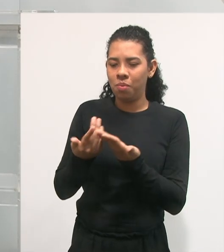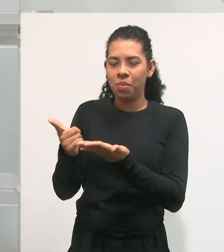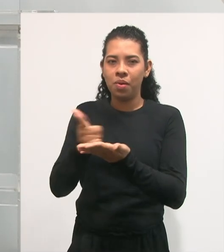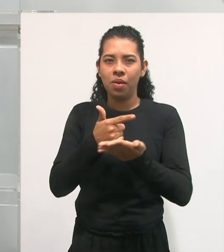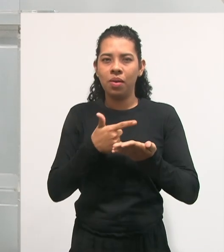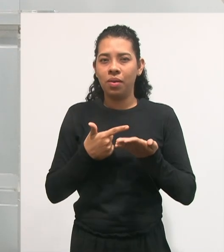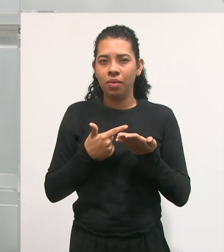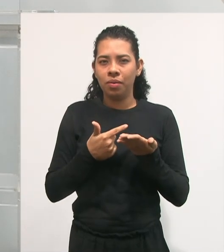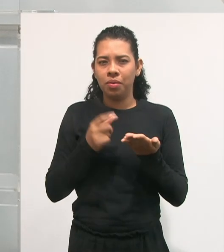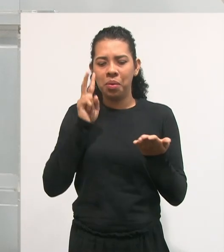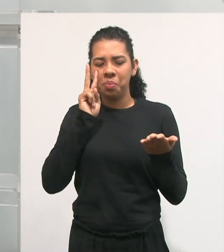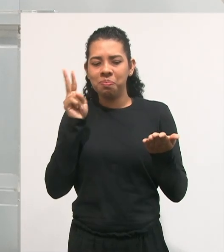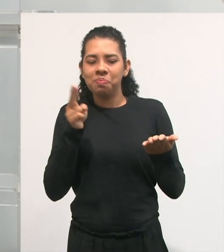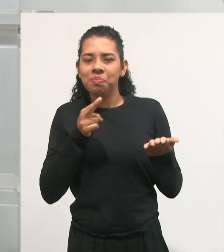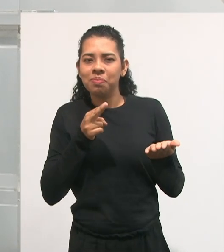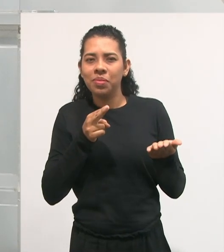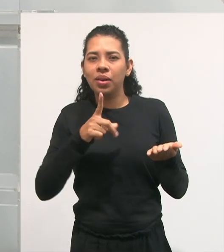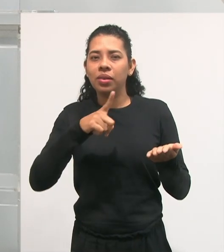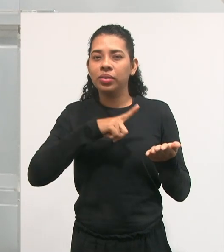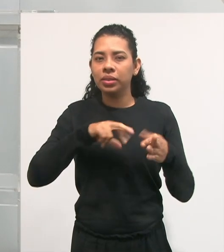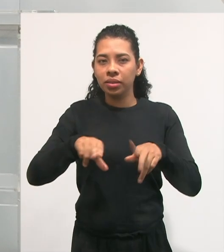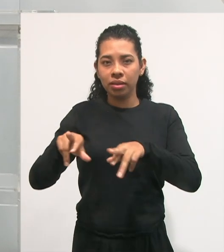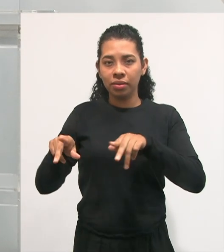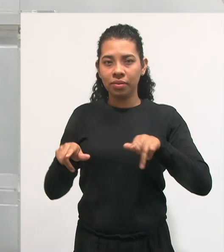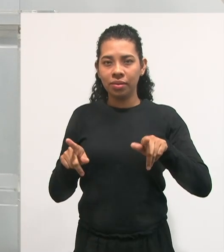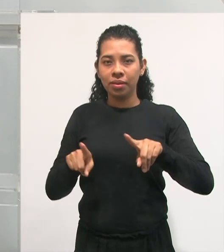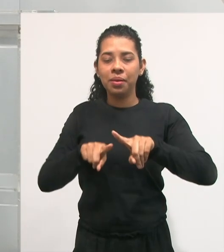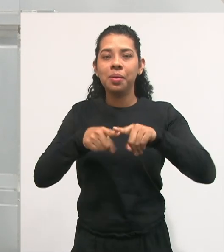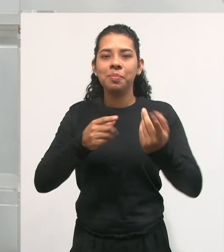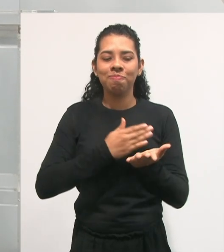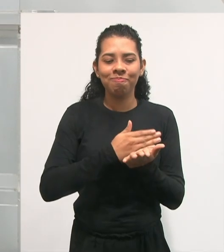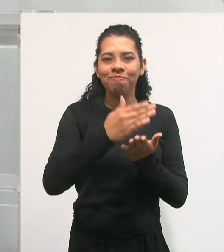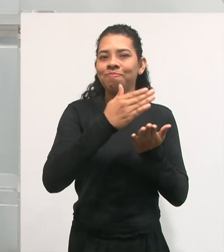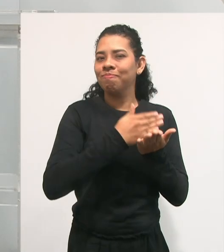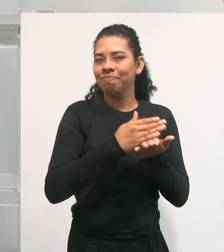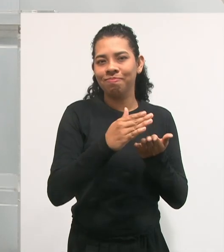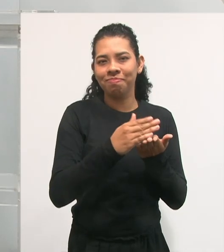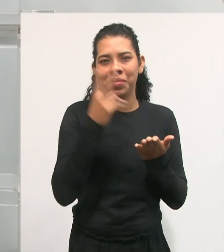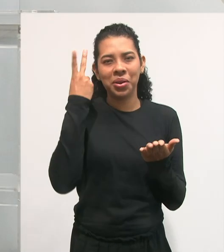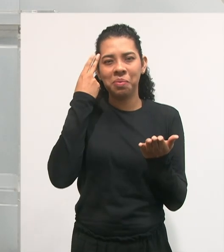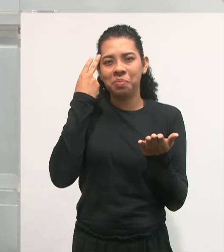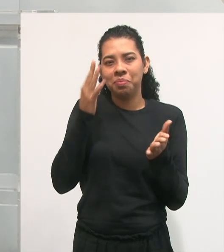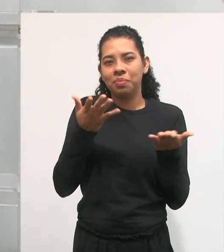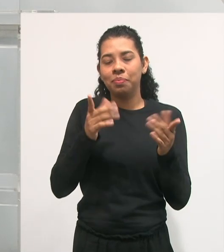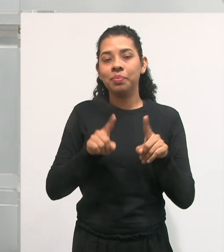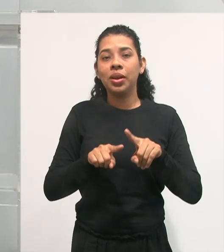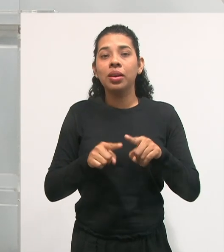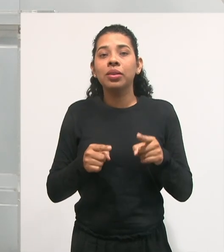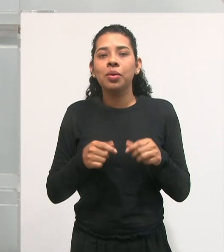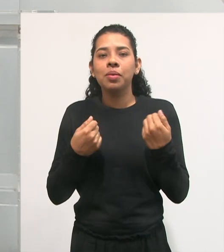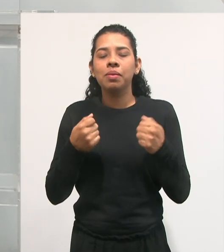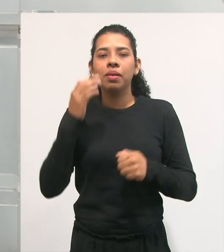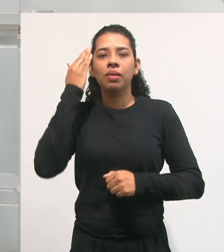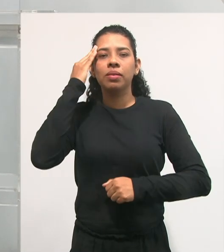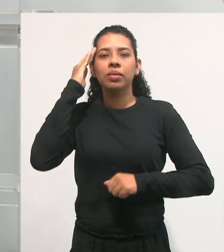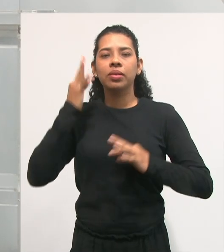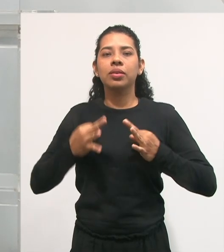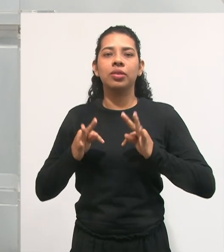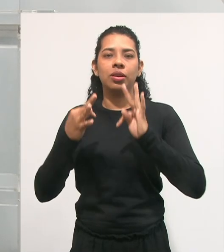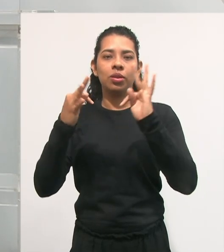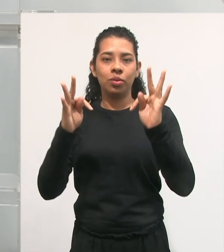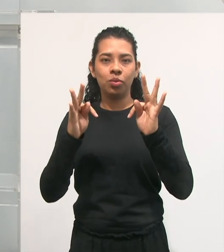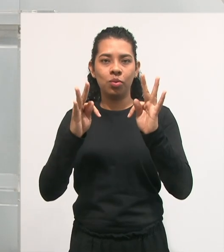alguma diferença? Não, continua, né, um ensino tradicional. As TICs, elas estão aí porque elas possibilitam, principalmente, que o